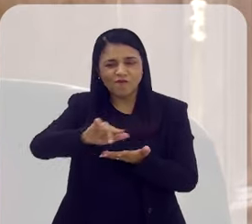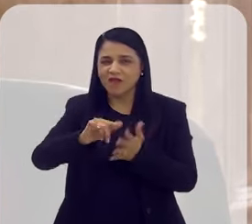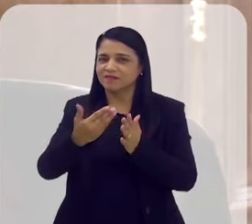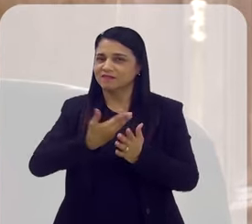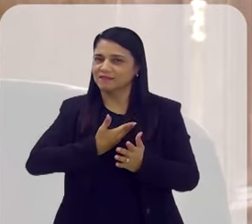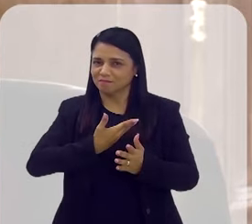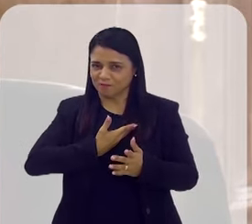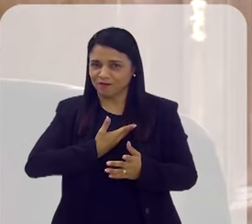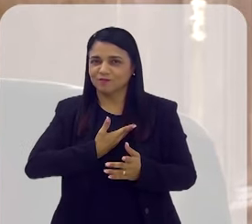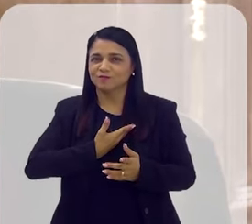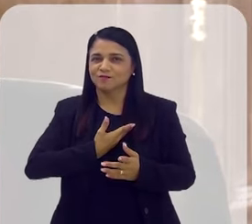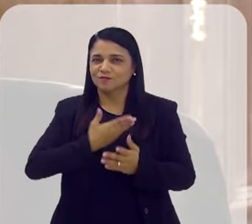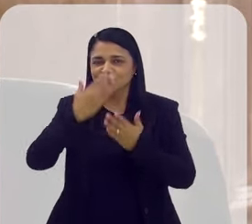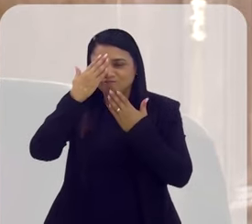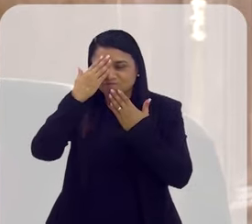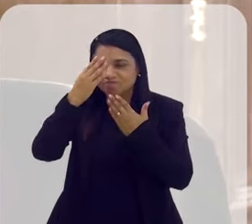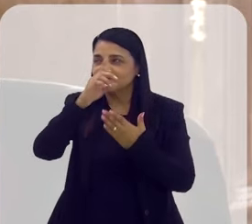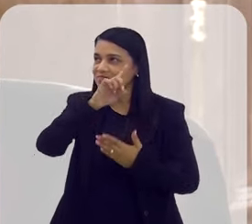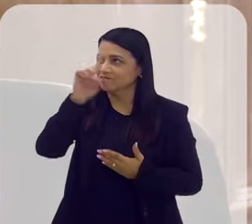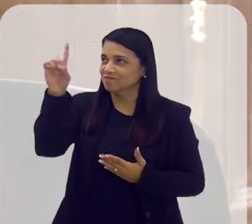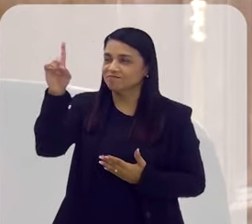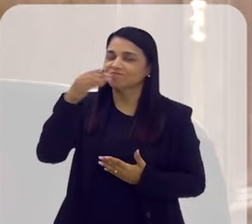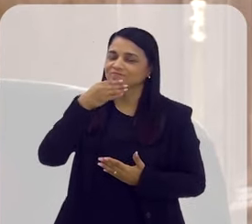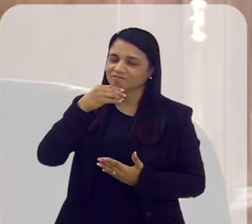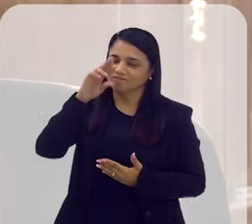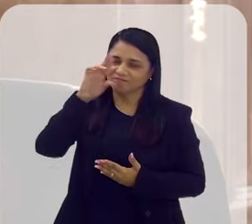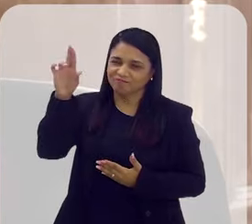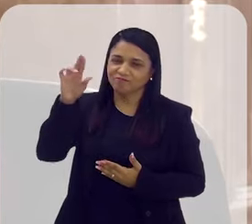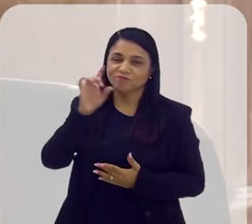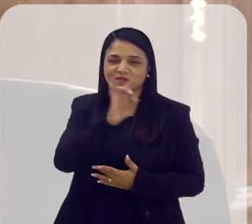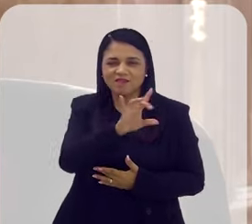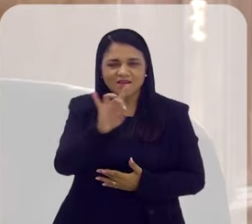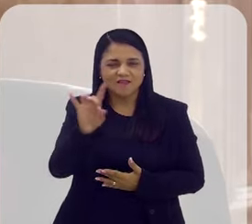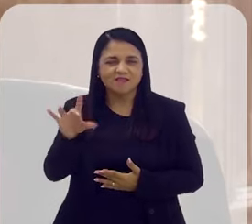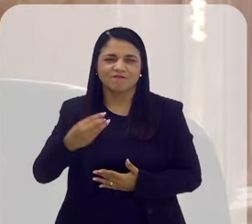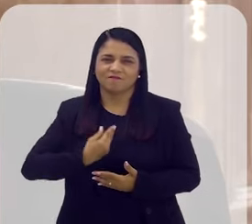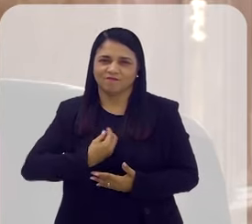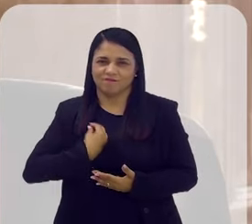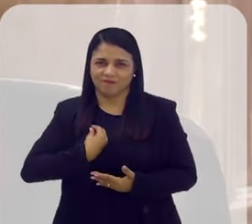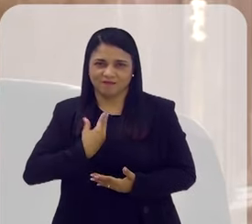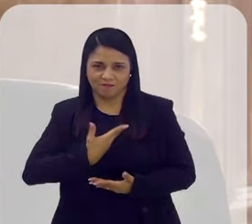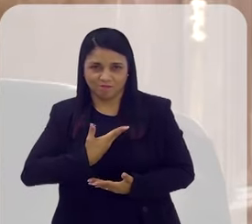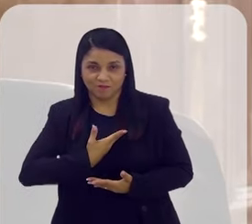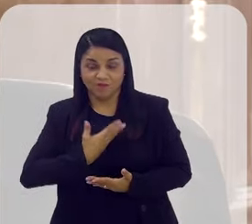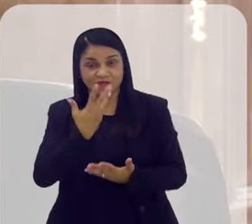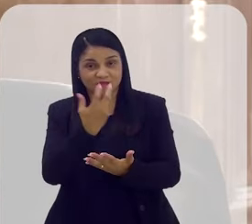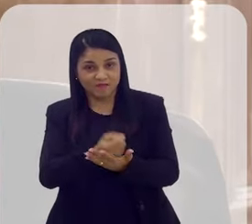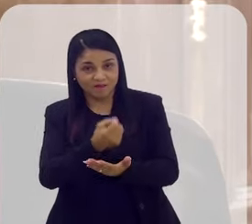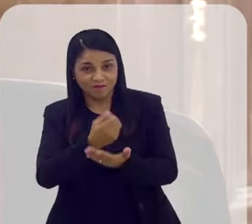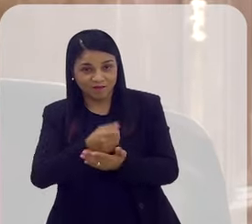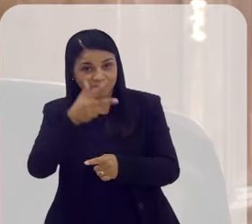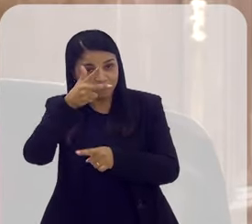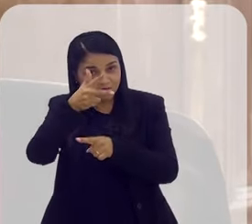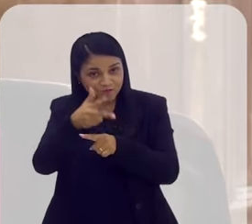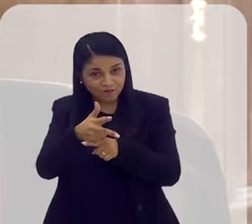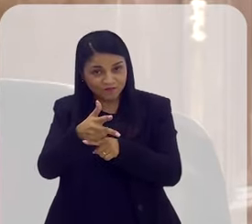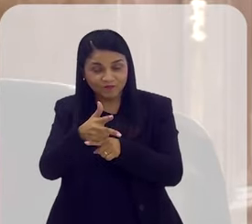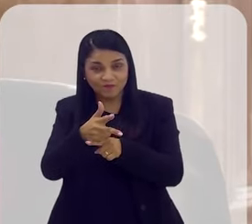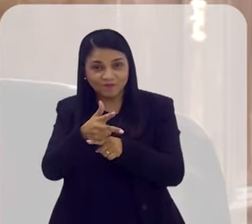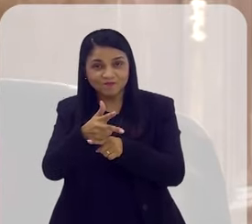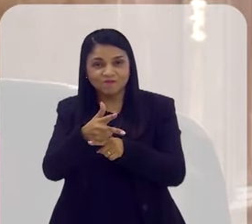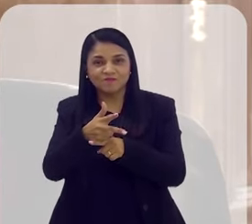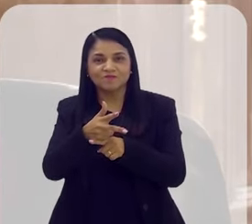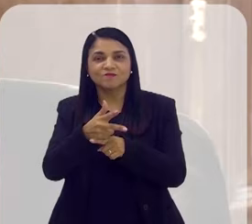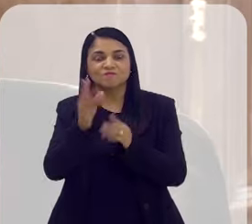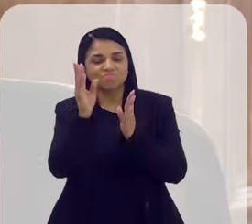apresentou muitos amigos. Coisa linda. Glória a Deus. Coisa. Sou muito linda. Grata ao Senhor pela vida de cada um deles. E foi assim que aconteceu. Nós